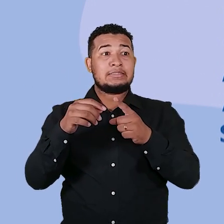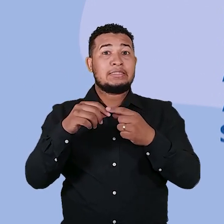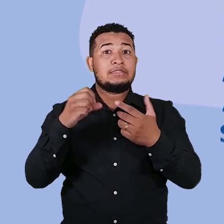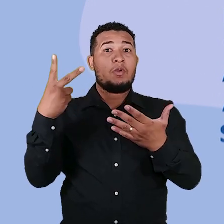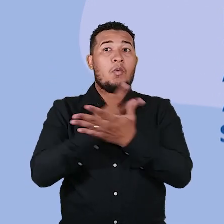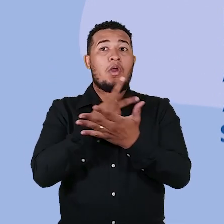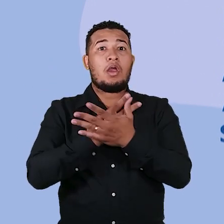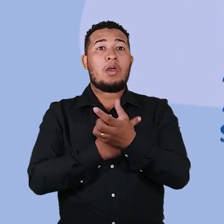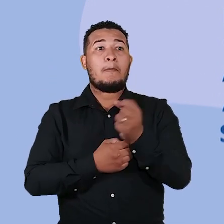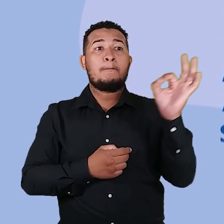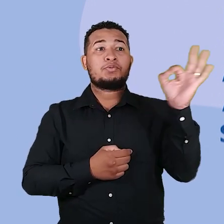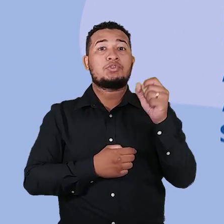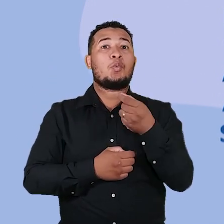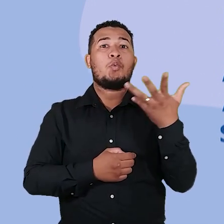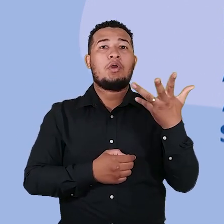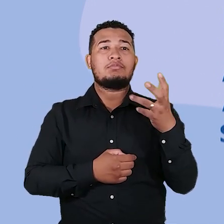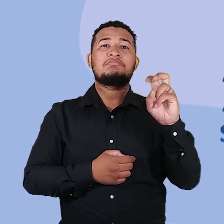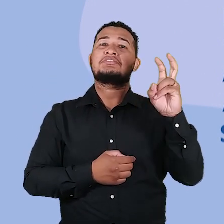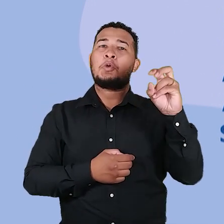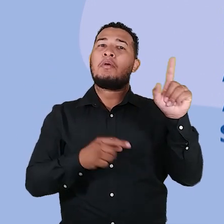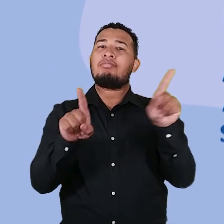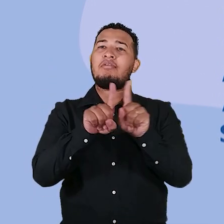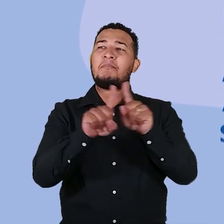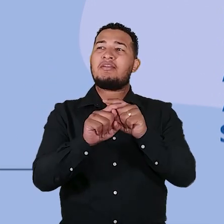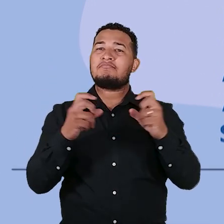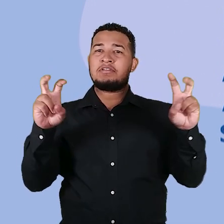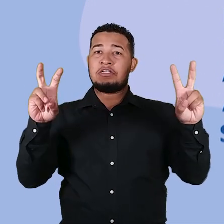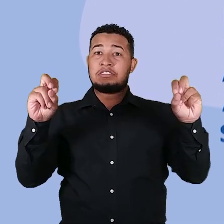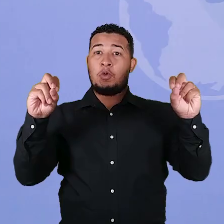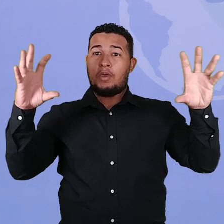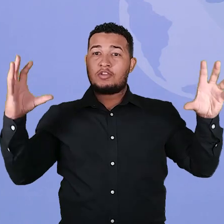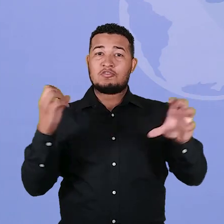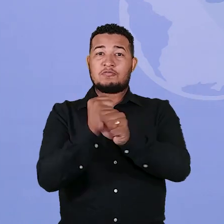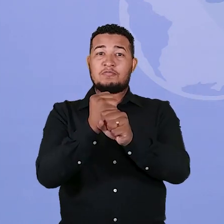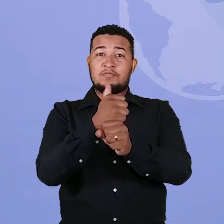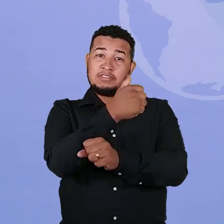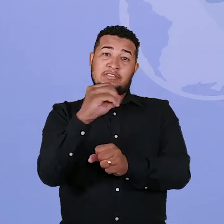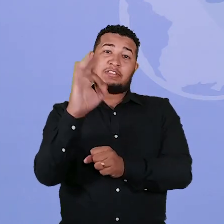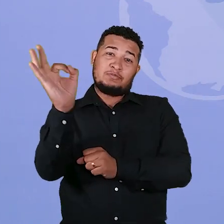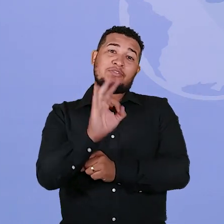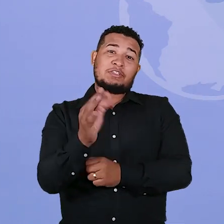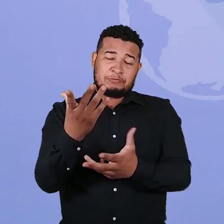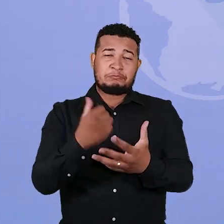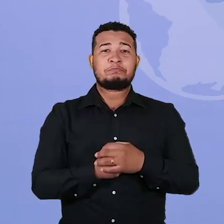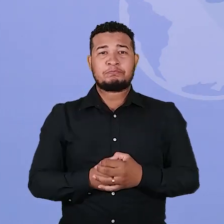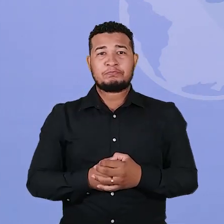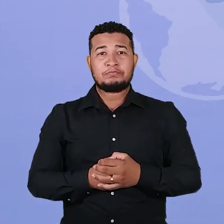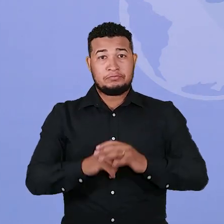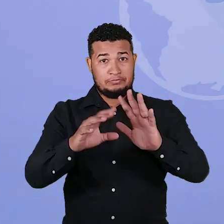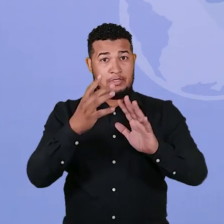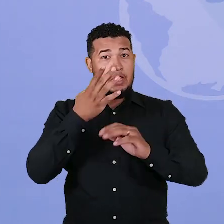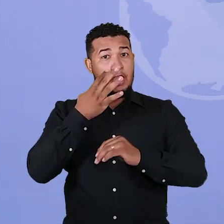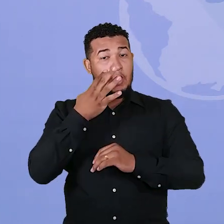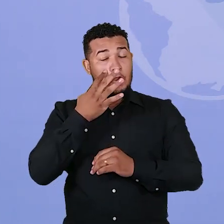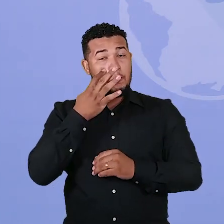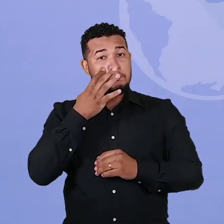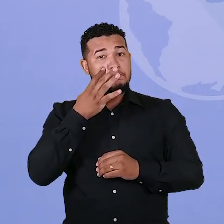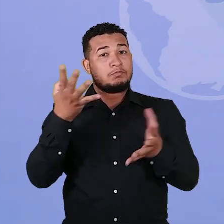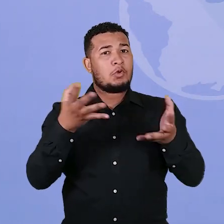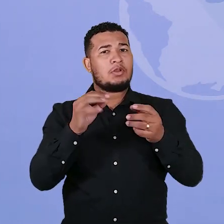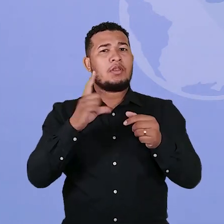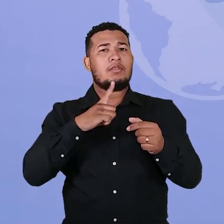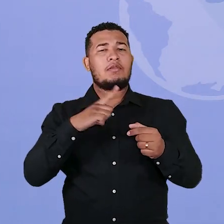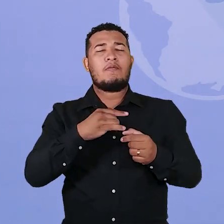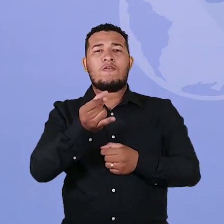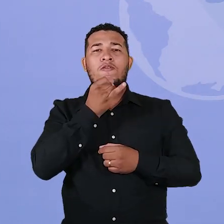é nóis vai dar sem porção tudo bem e isso ficou claro agora nós vamos